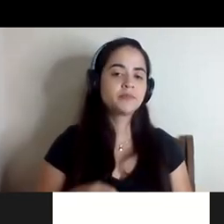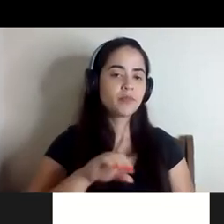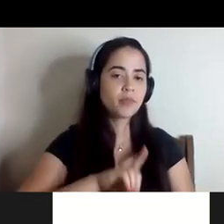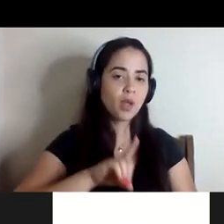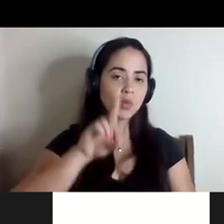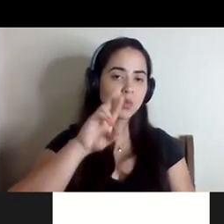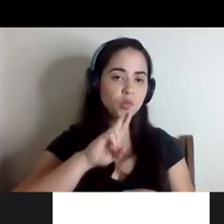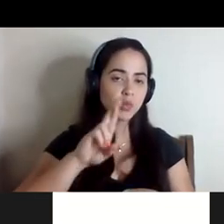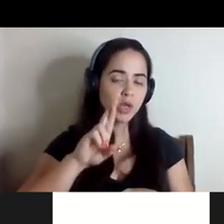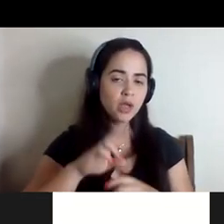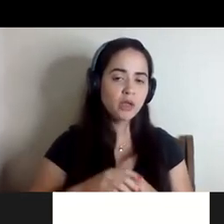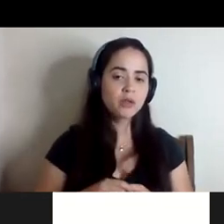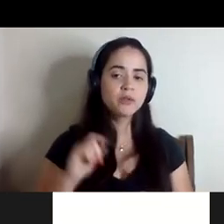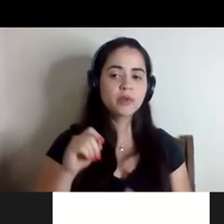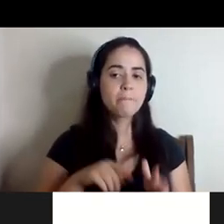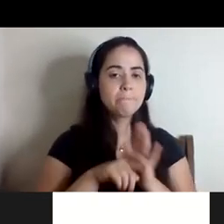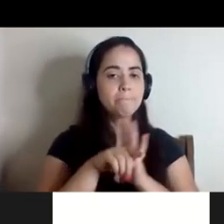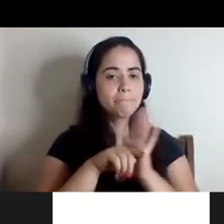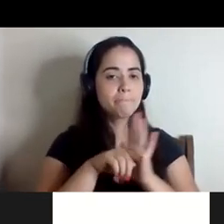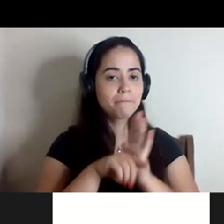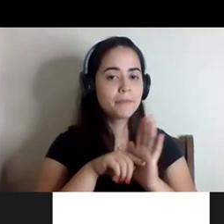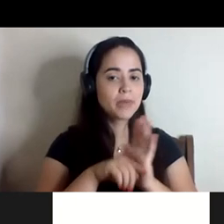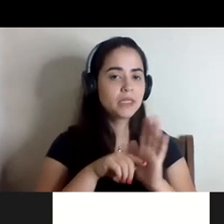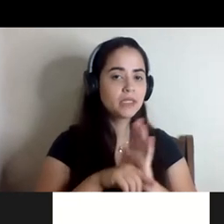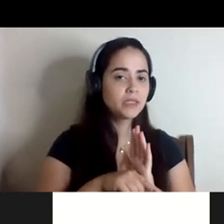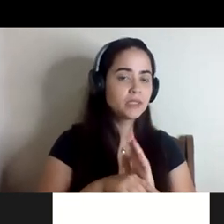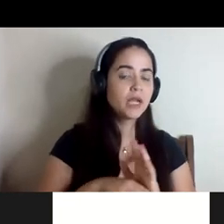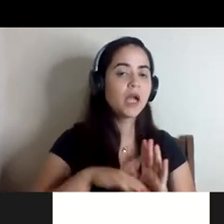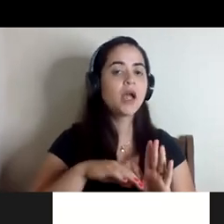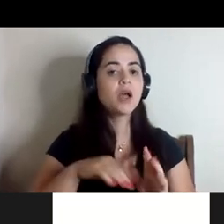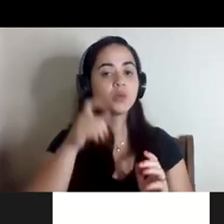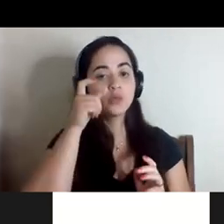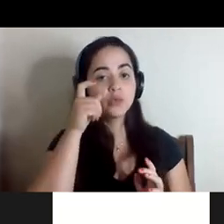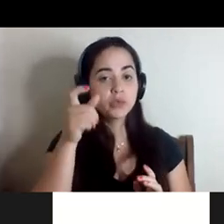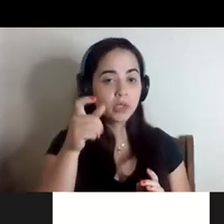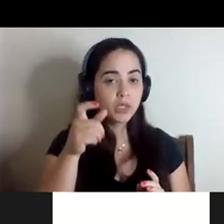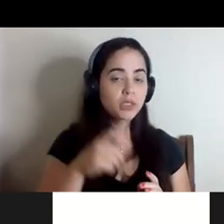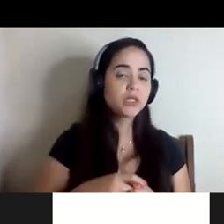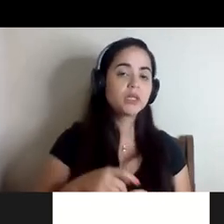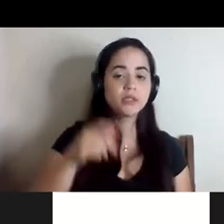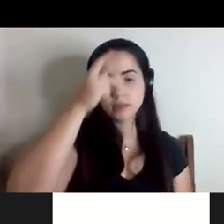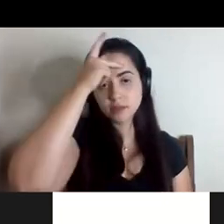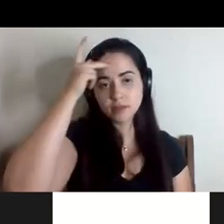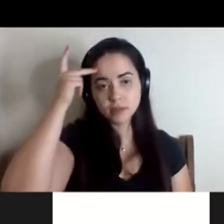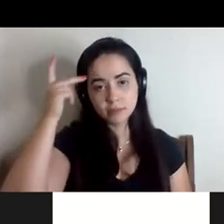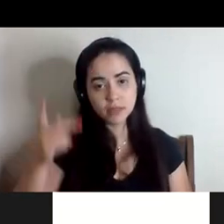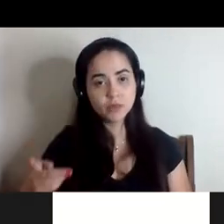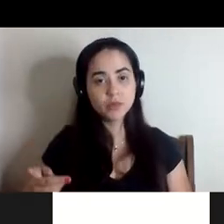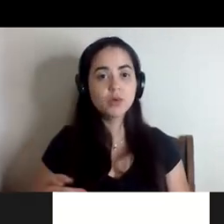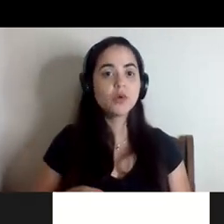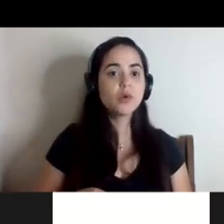meu doutorado objetivamente foi pesquisando os interesses dos atores